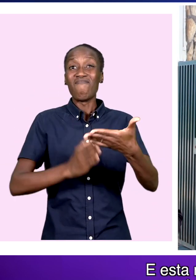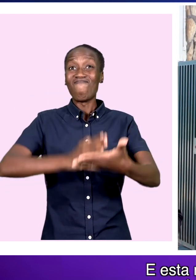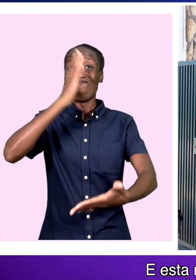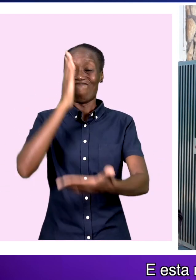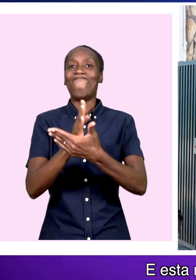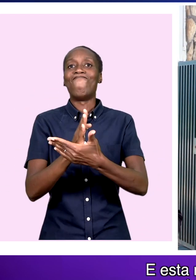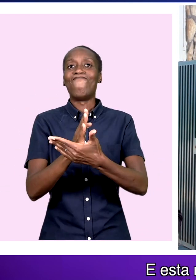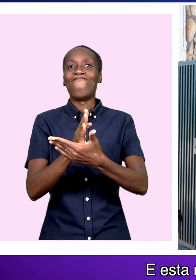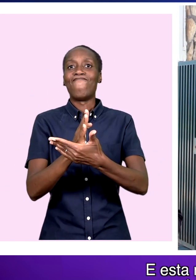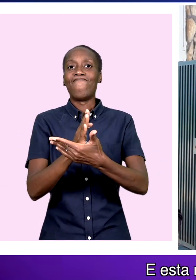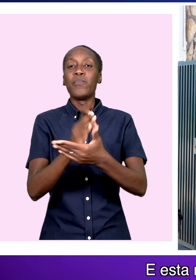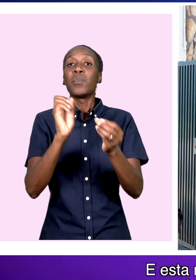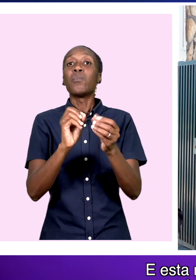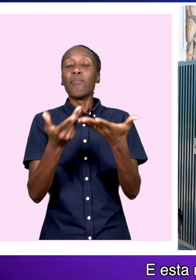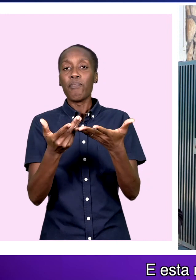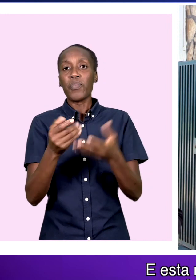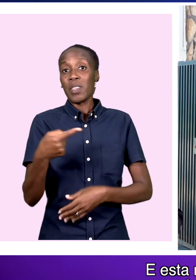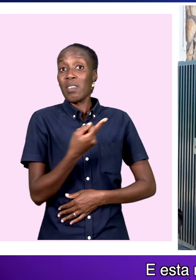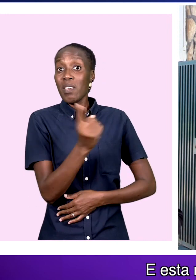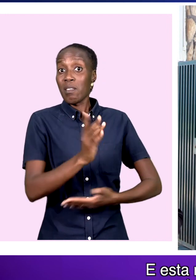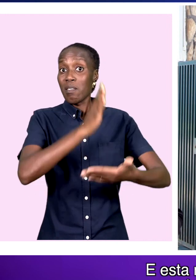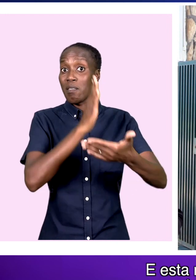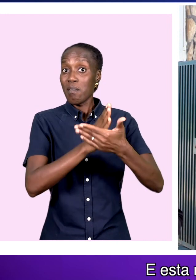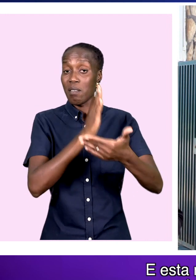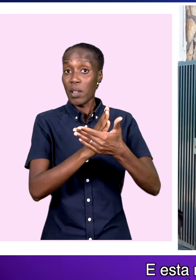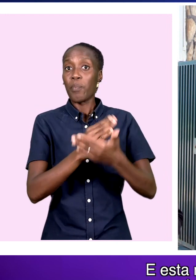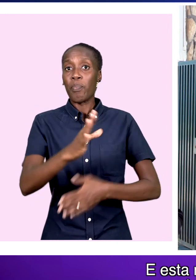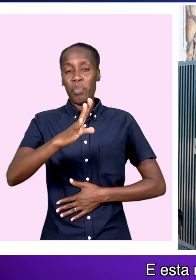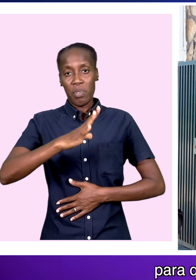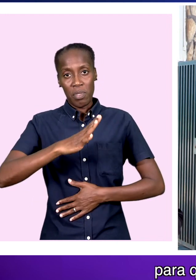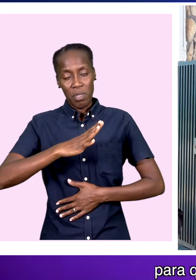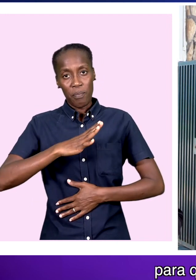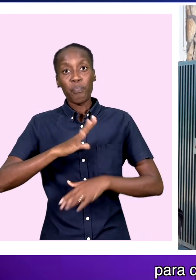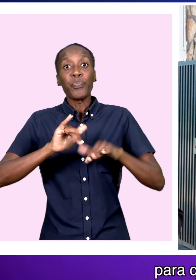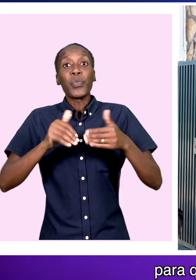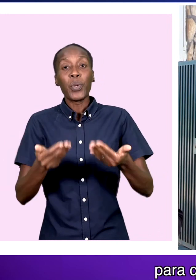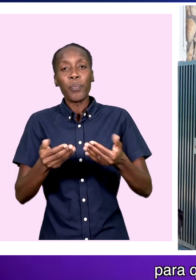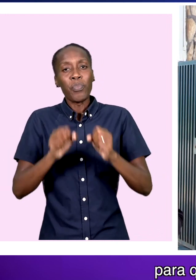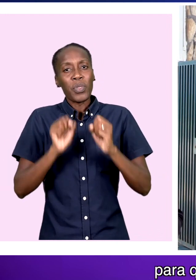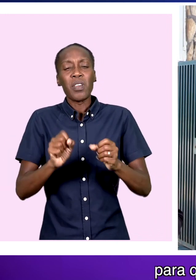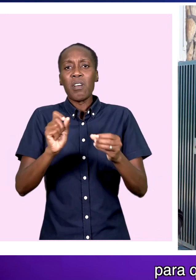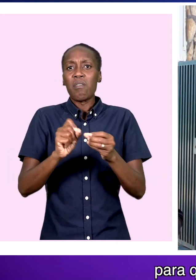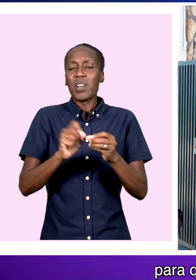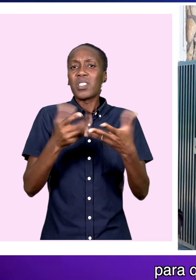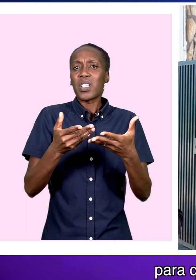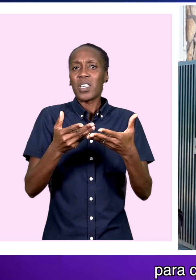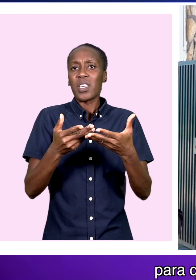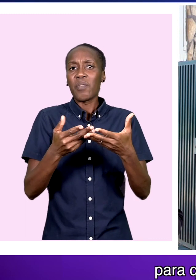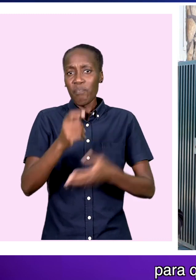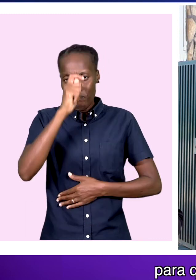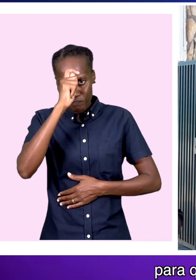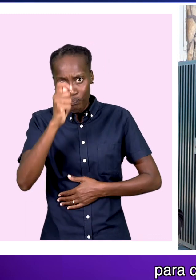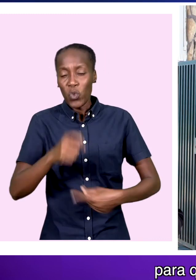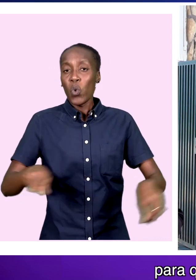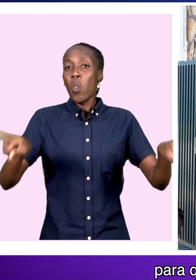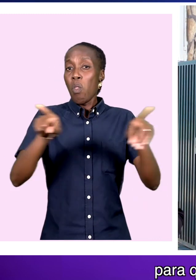realidade passa pela construção, pela criação de condições administrativas para que essas pessoas possam